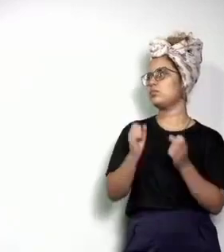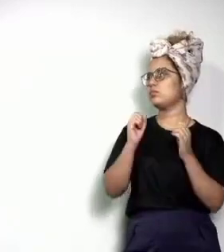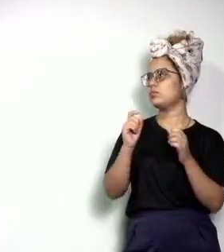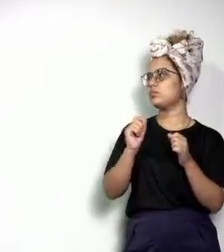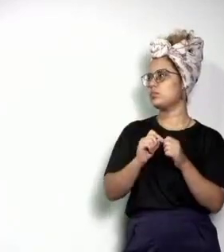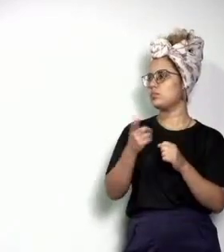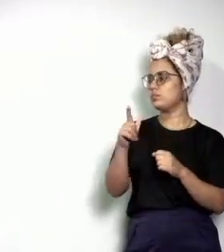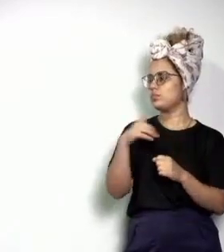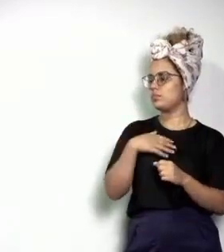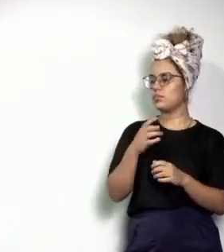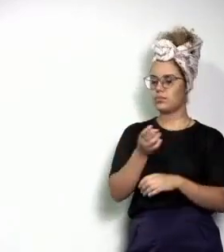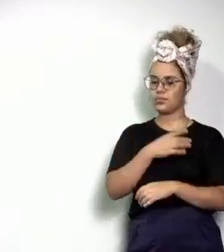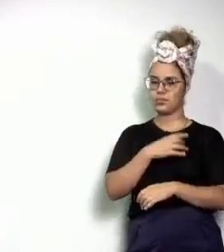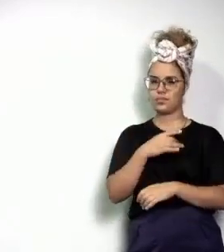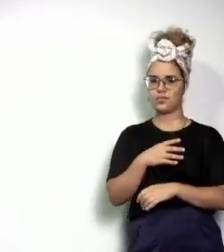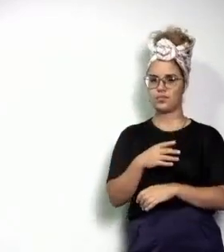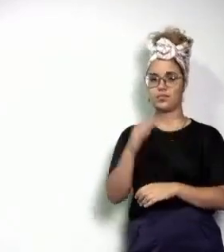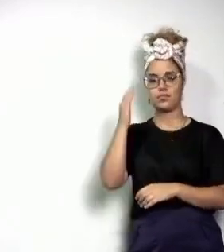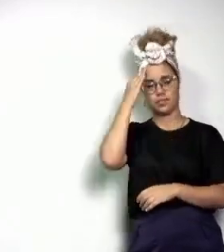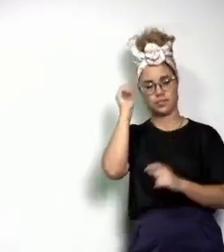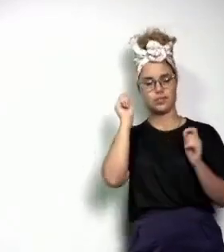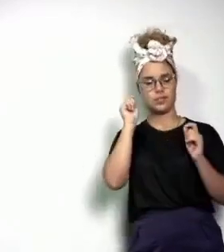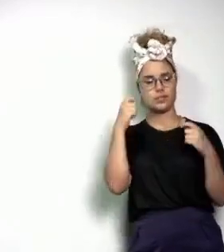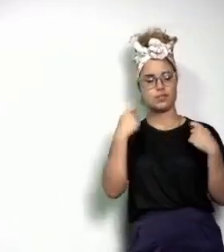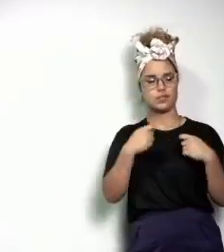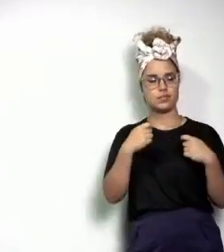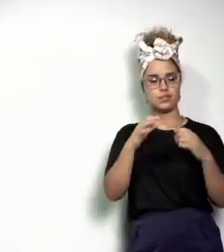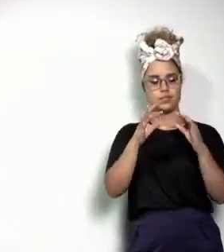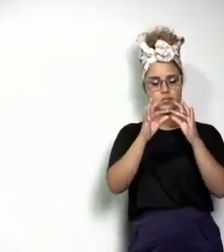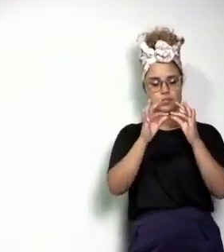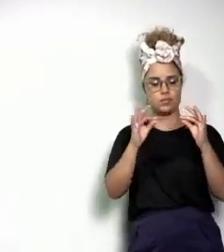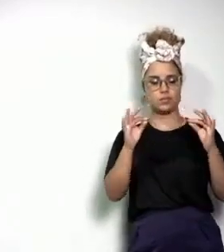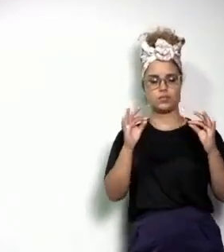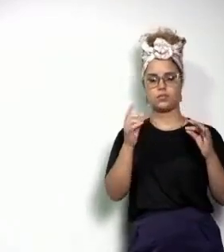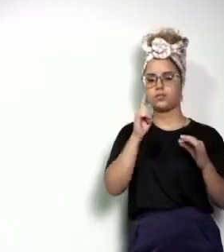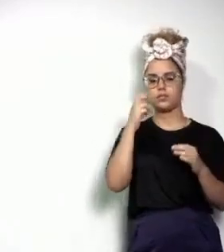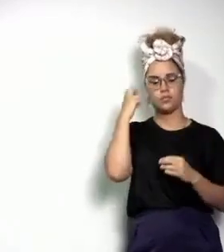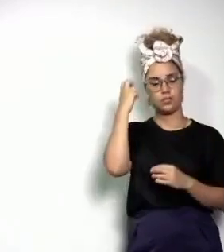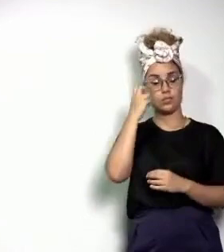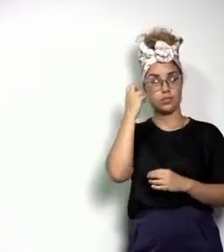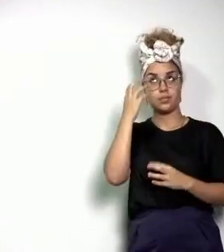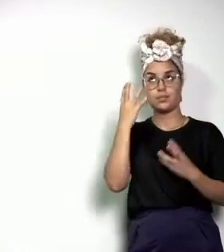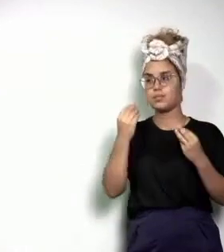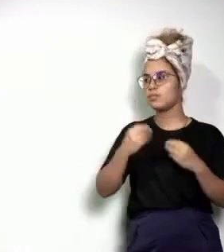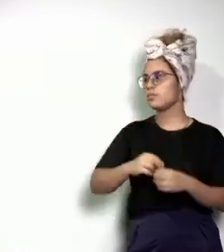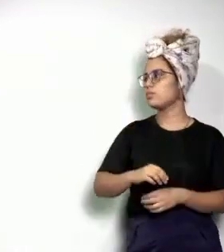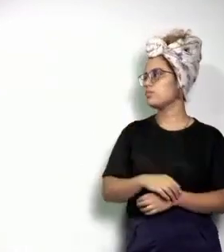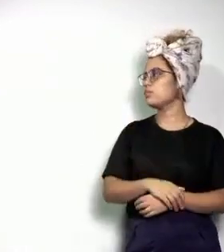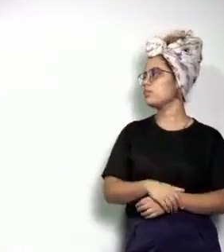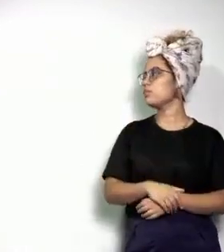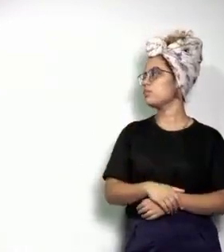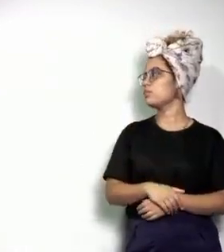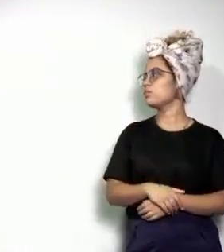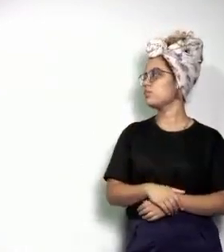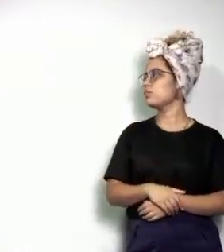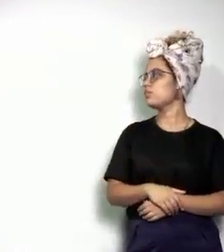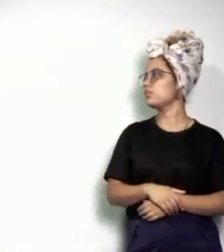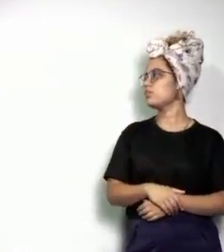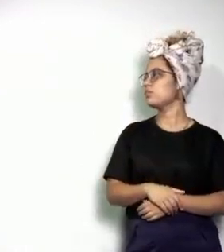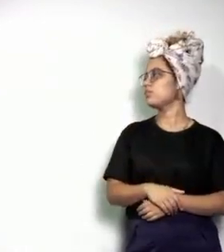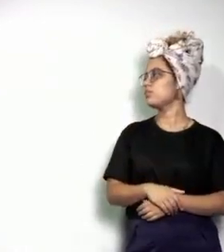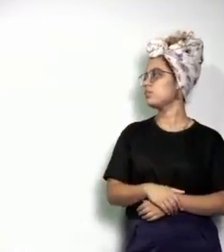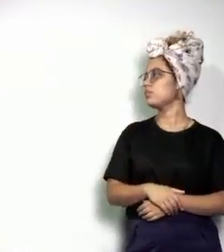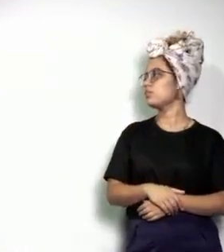fazer isso sem medo, mas é isso. Entendendo que ele precisa sair reto. Não precisa se preocupar tanto. Pode. Esse daí é com